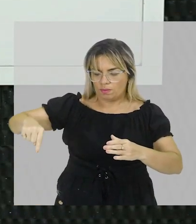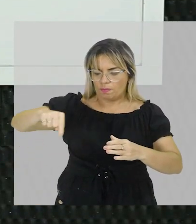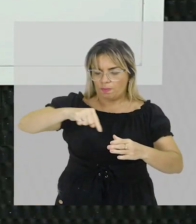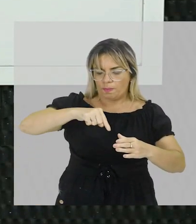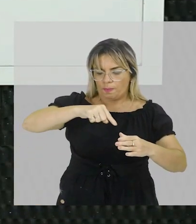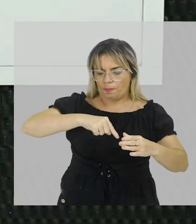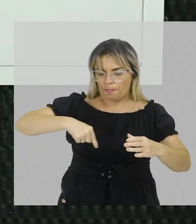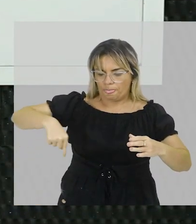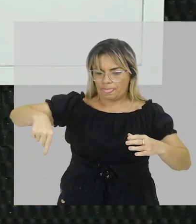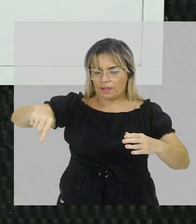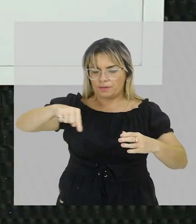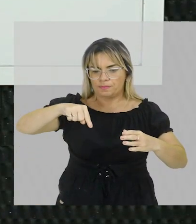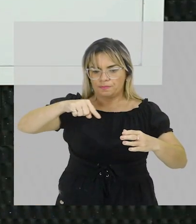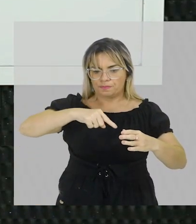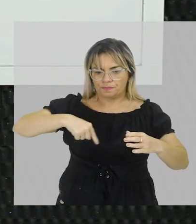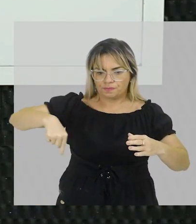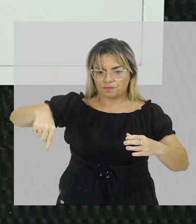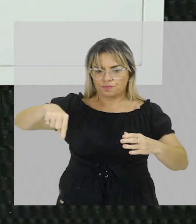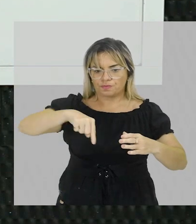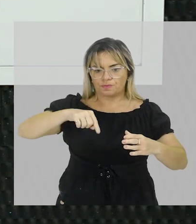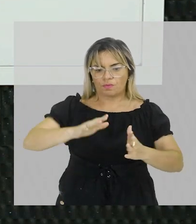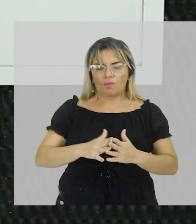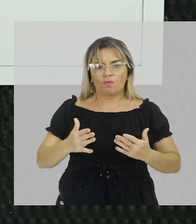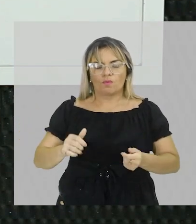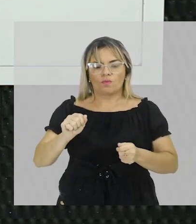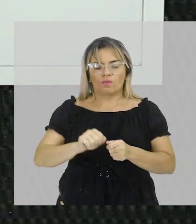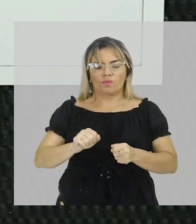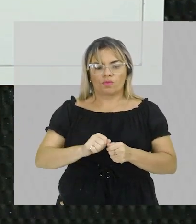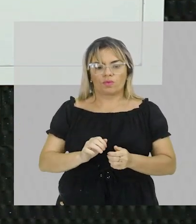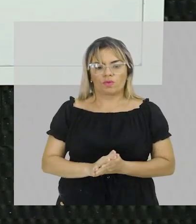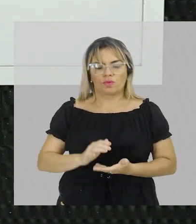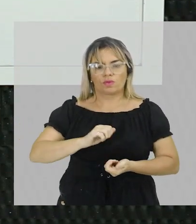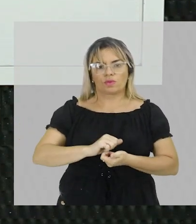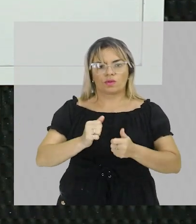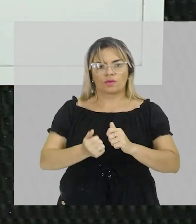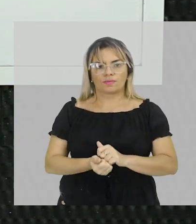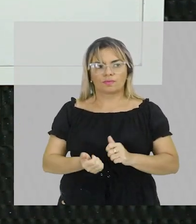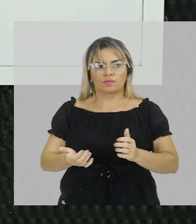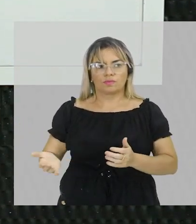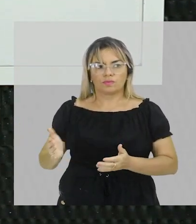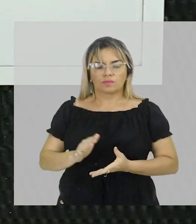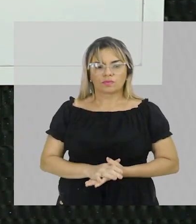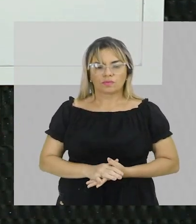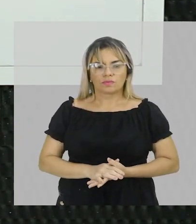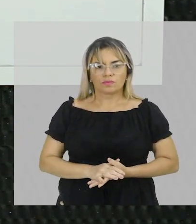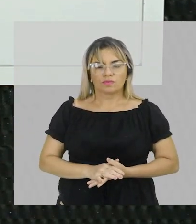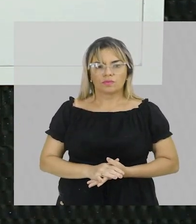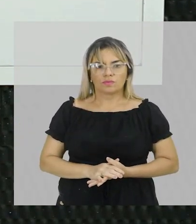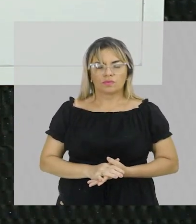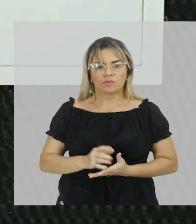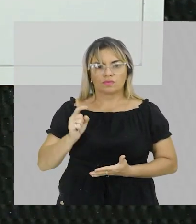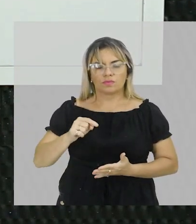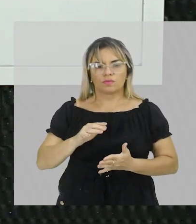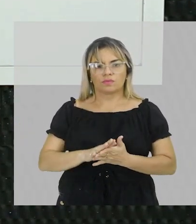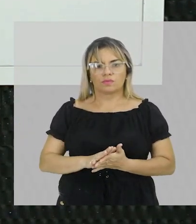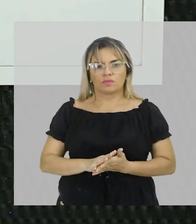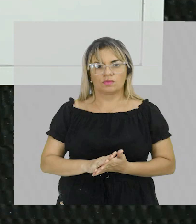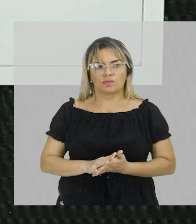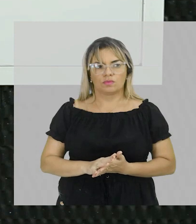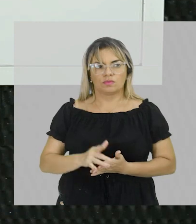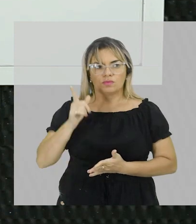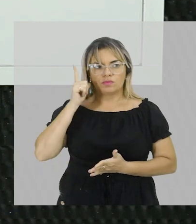torres, né? Fazendo voltas, né? Ele quer ajustar de modo que eles atinjam uma velocidade,